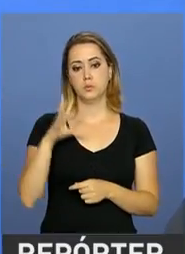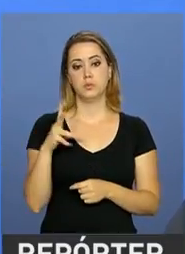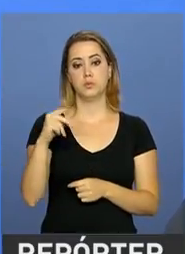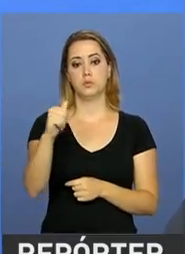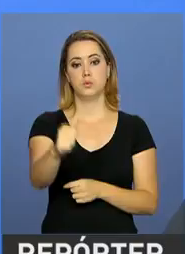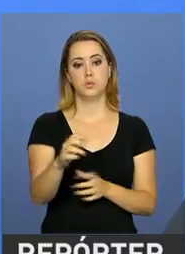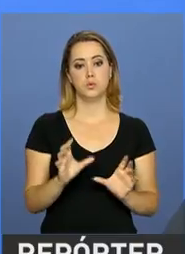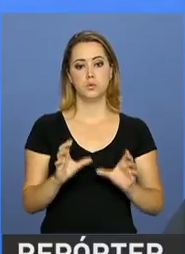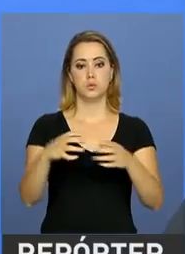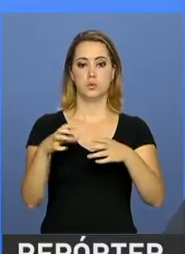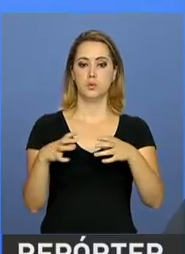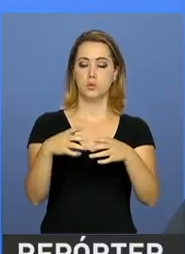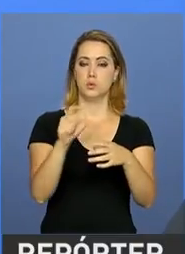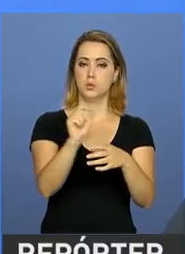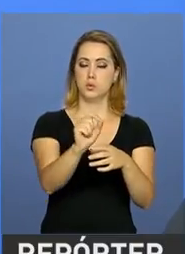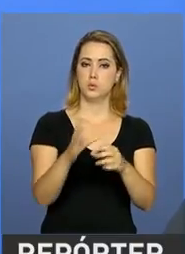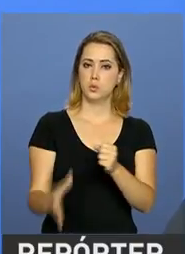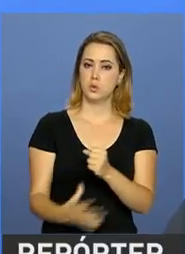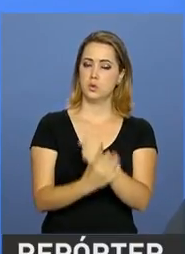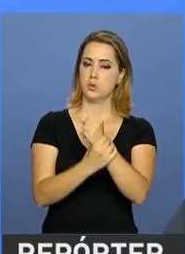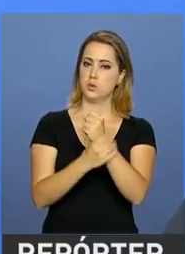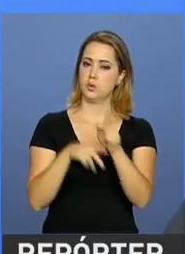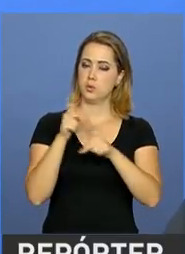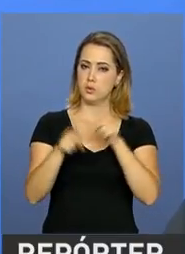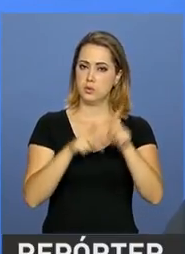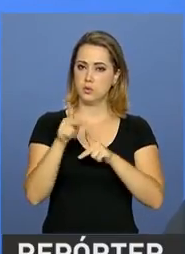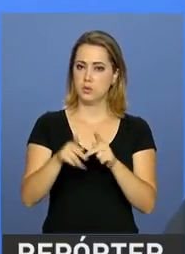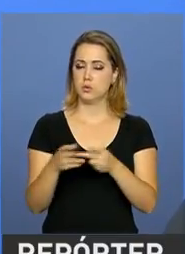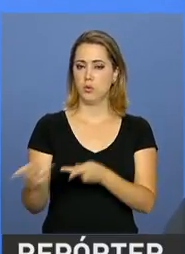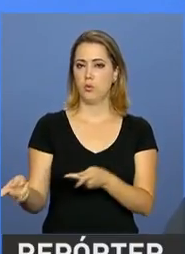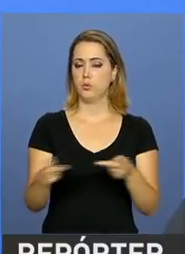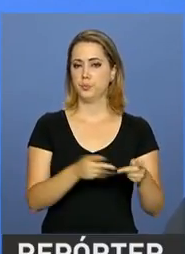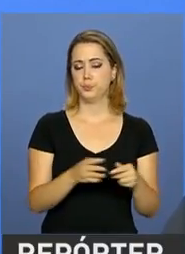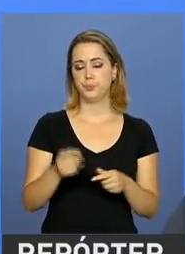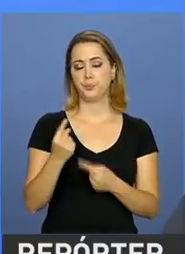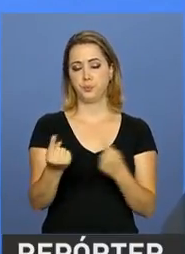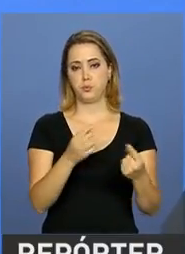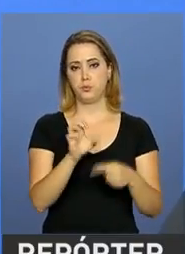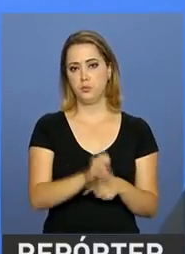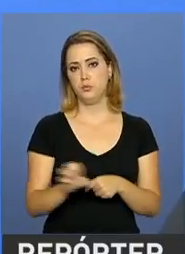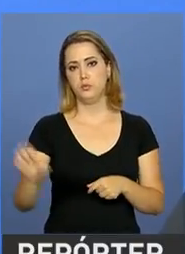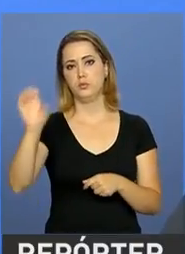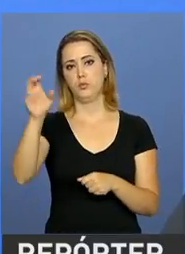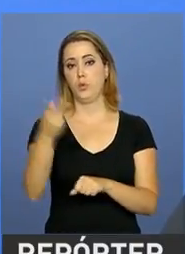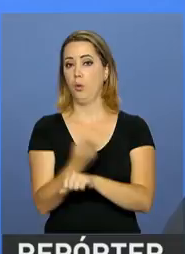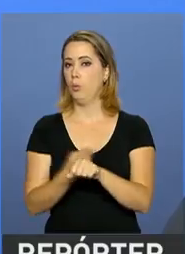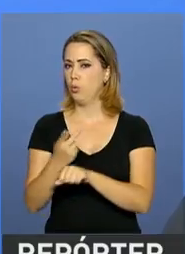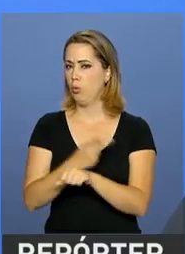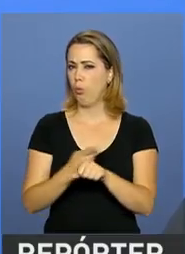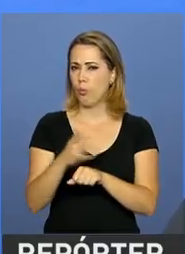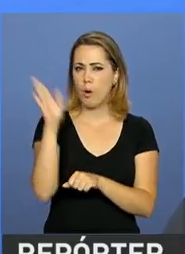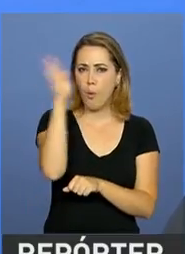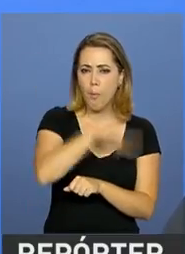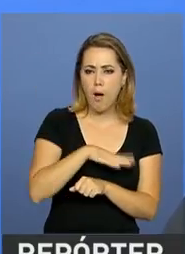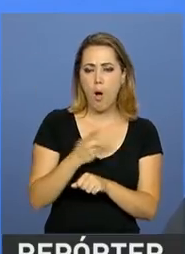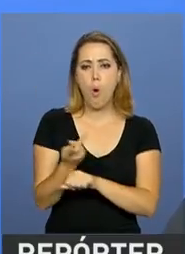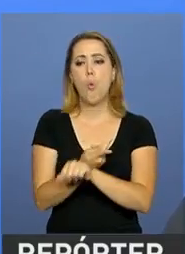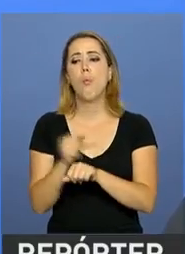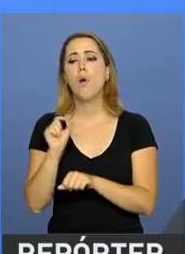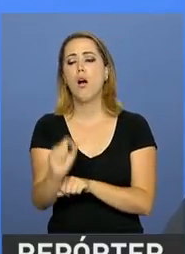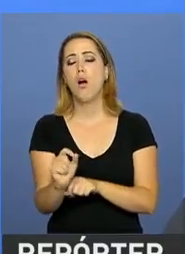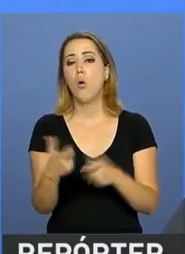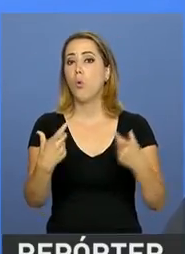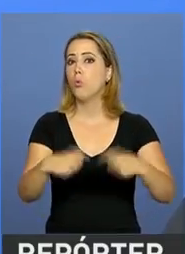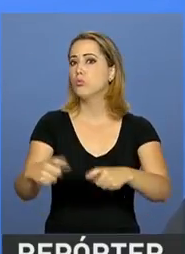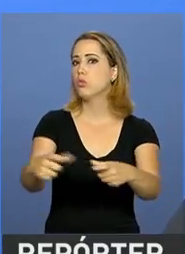as de Segurança Pública convidados aí os estados para buscar o mal nas suas raízes ou seja o crime